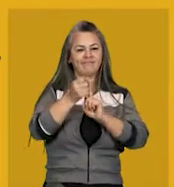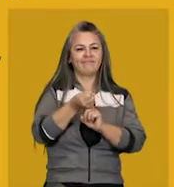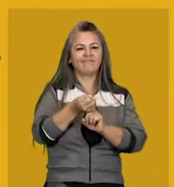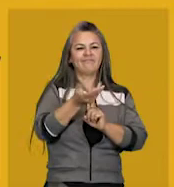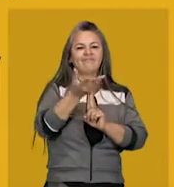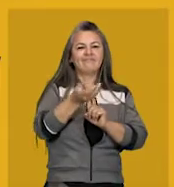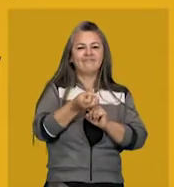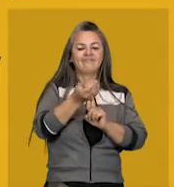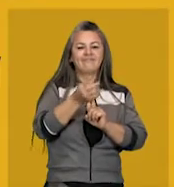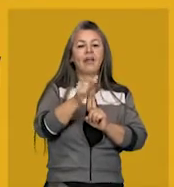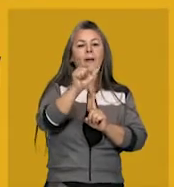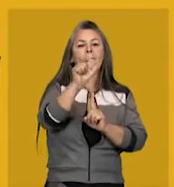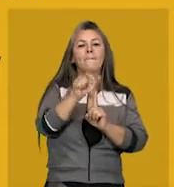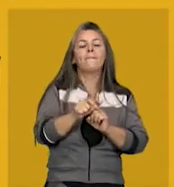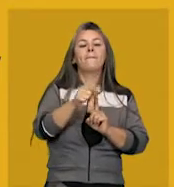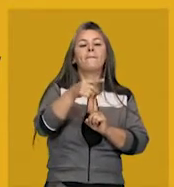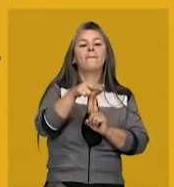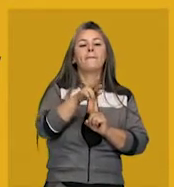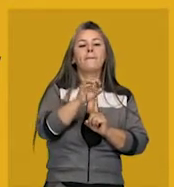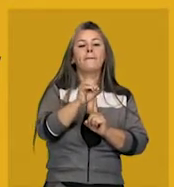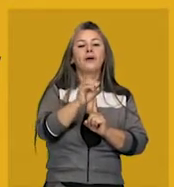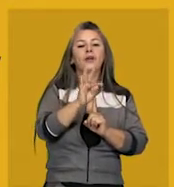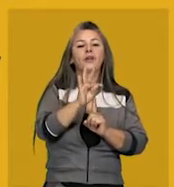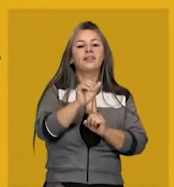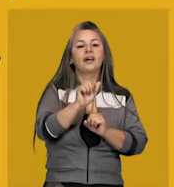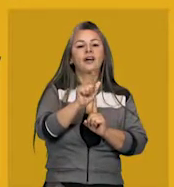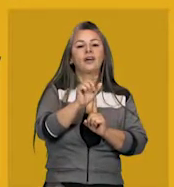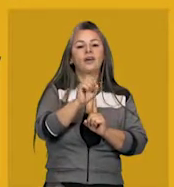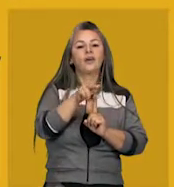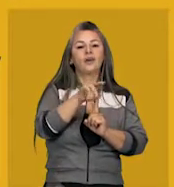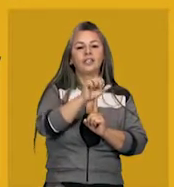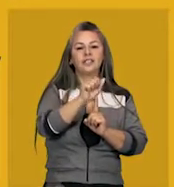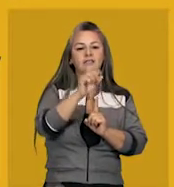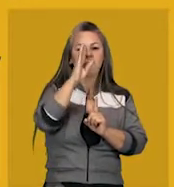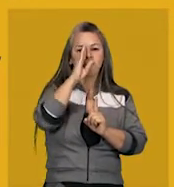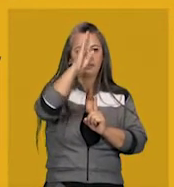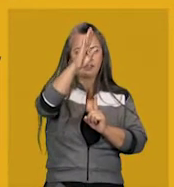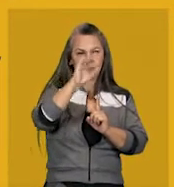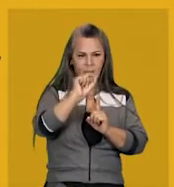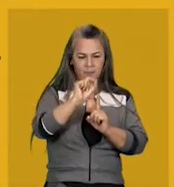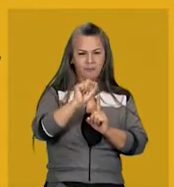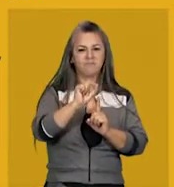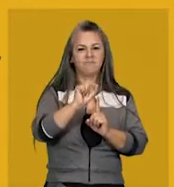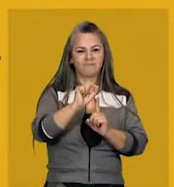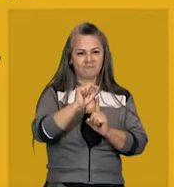O coro, quem que é o coro? O coro é como se fosse a voz do povo. No teatro